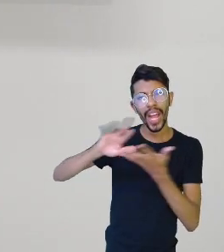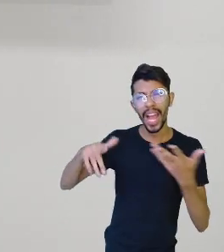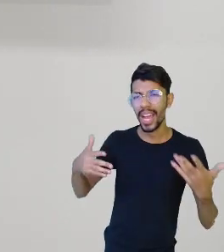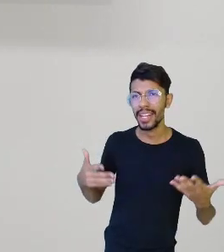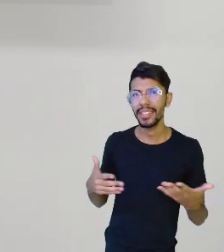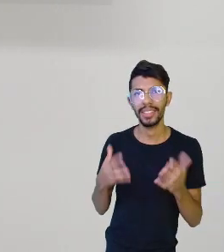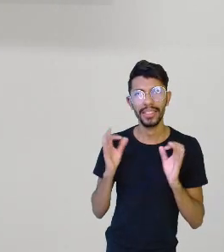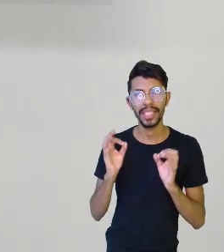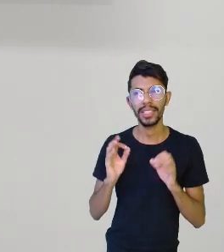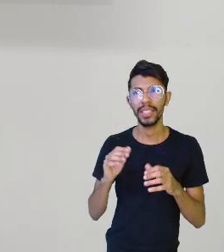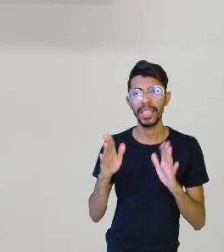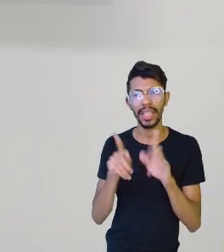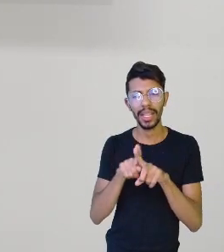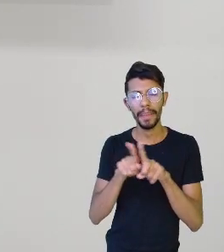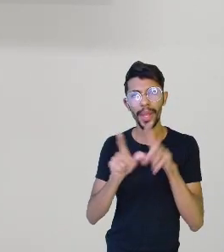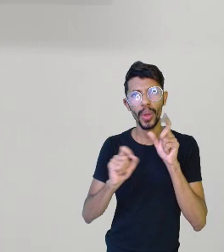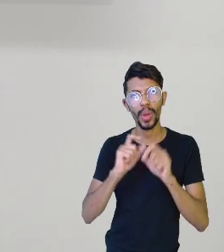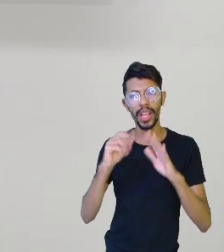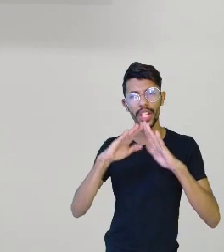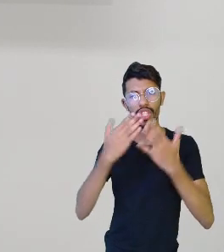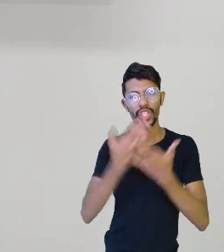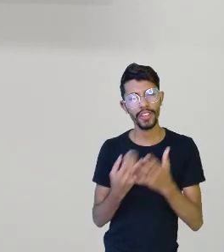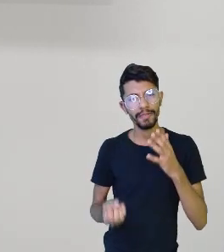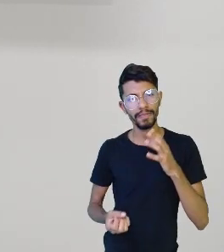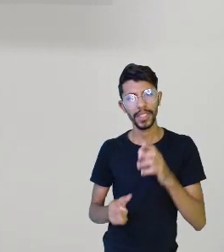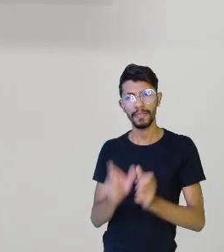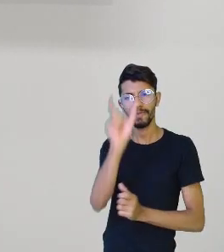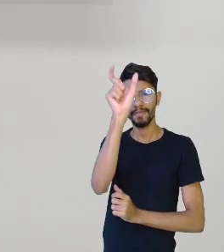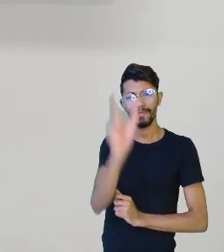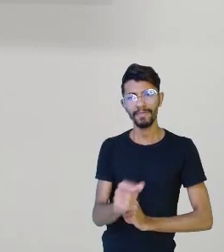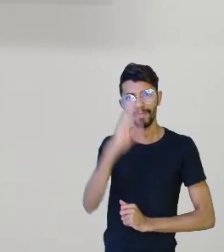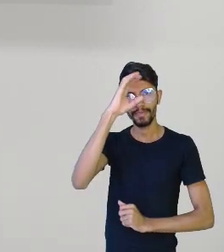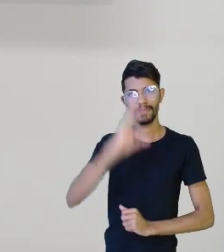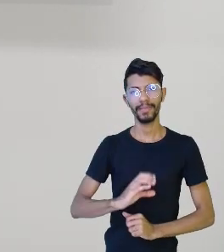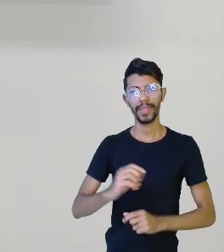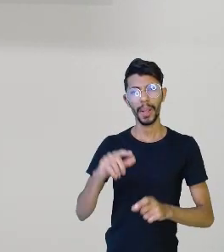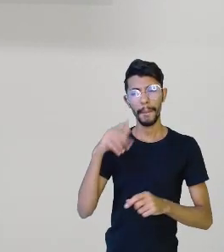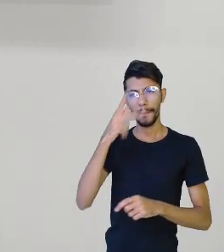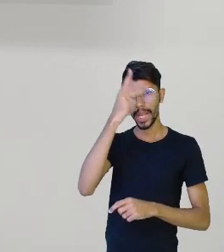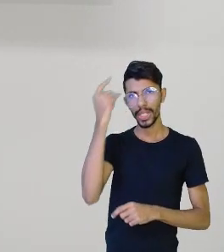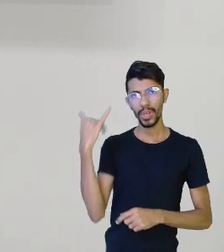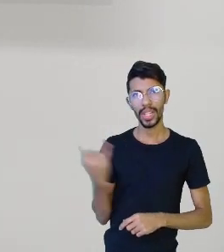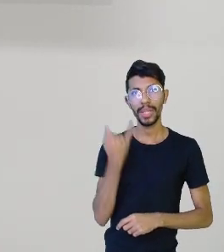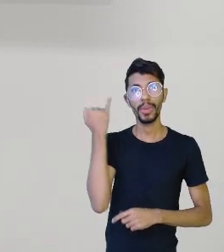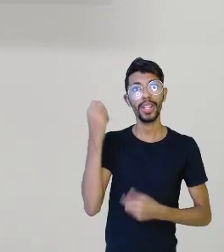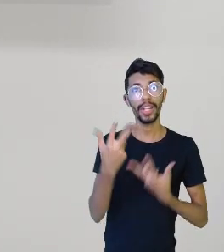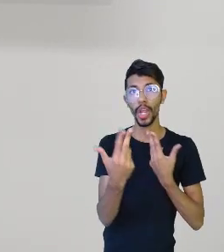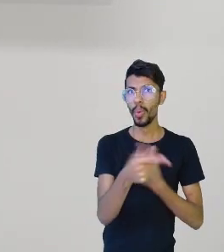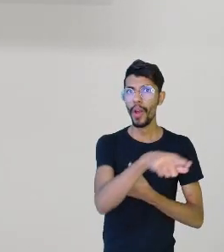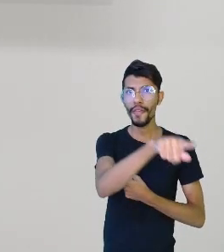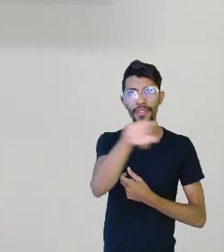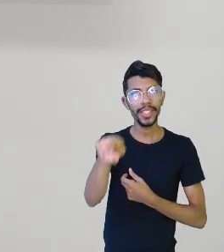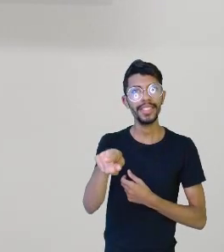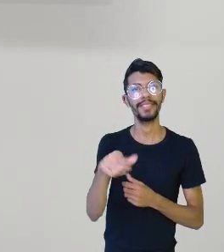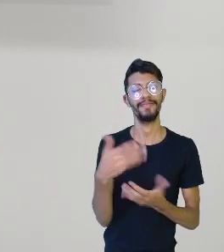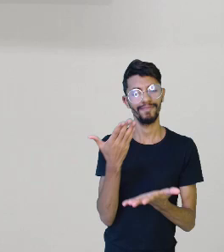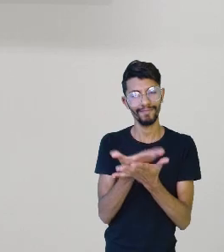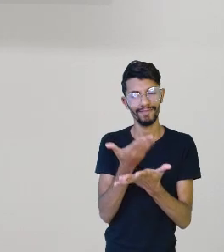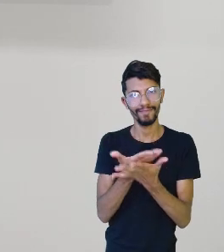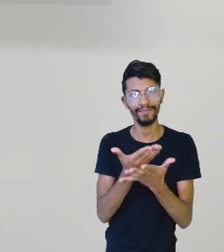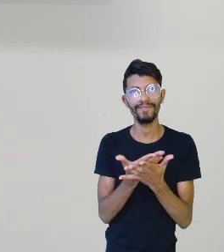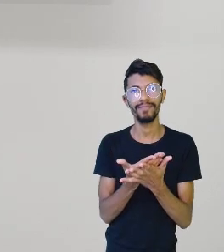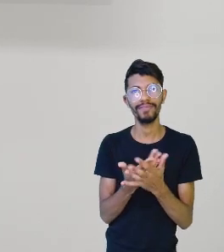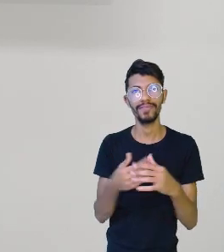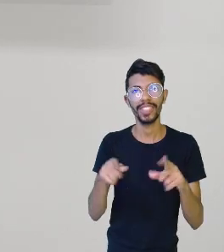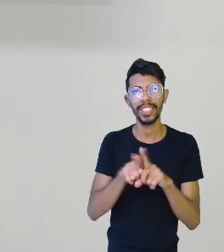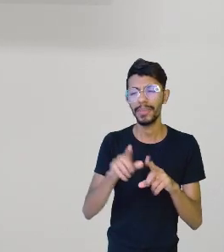Essas escolas que formaram cidadãos, pessoas tão importantes como vocês são hoje, que estão estudando e que